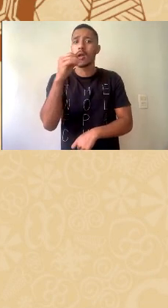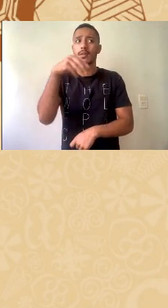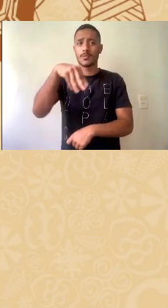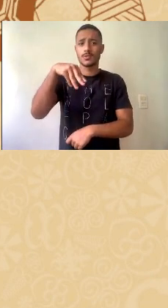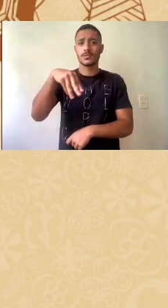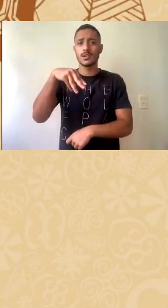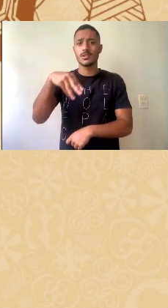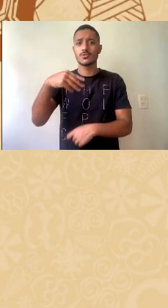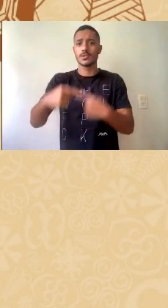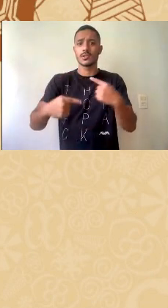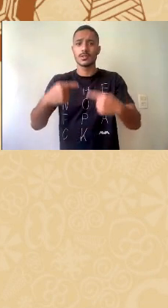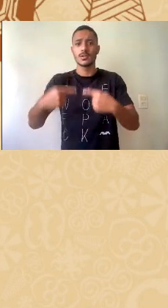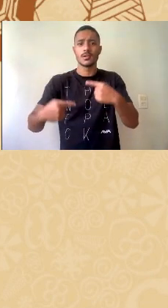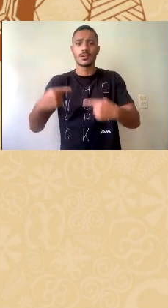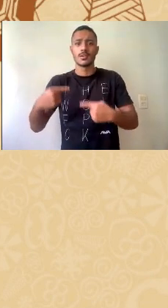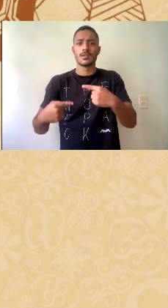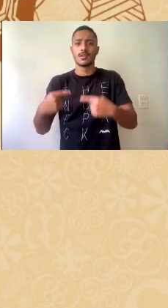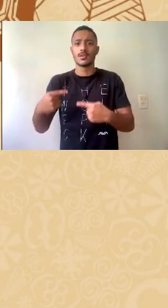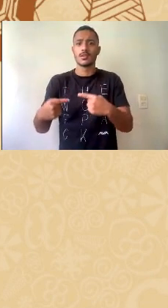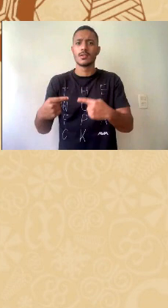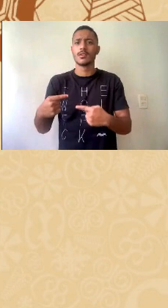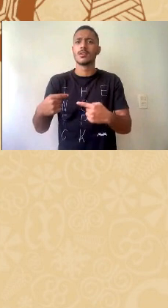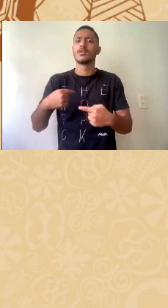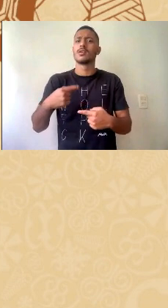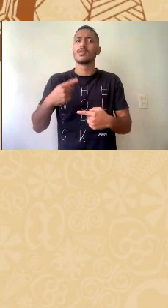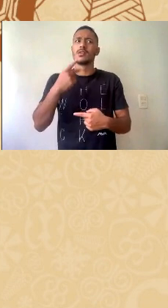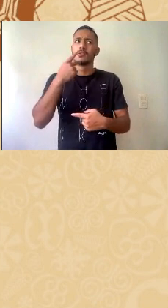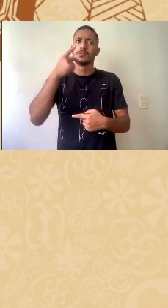Sim, nós somos racistas. Opa!